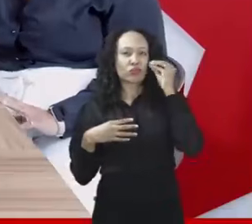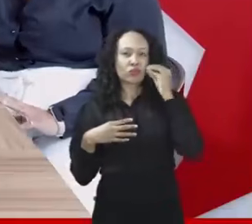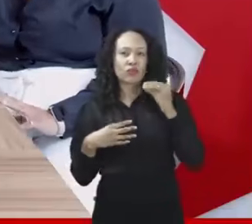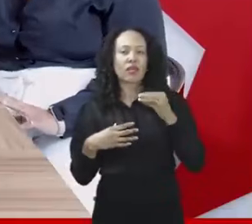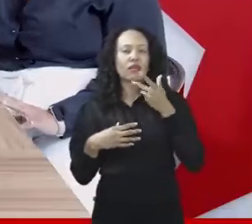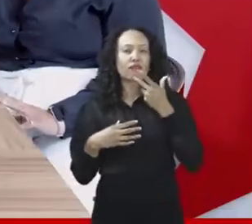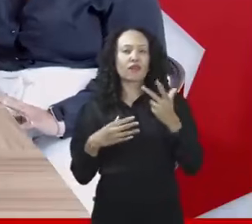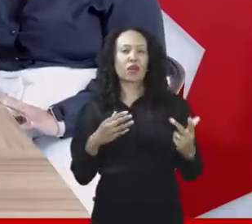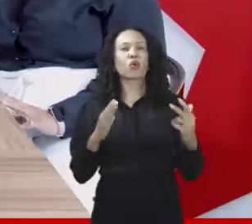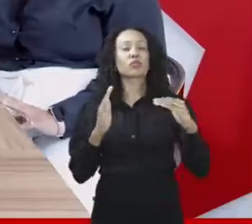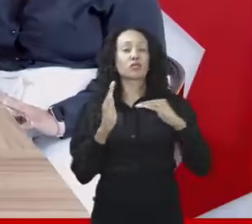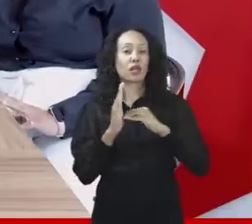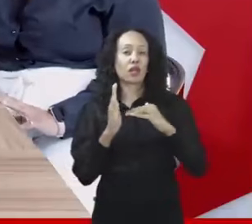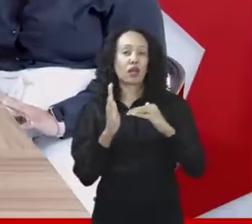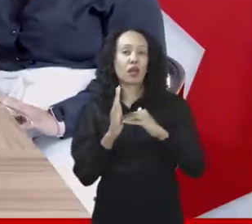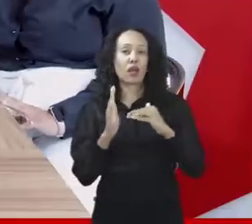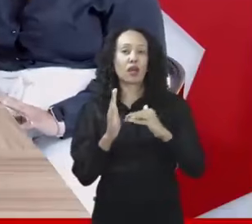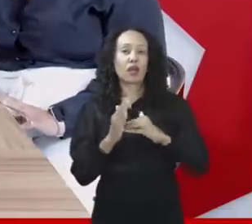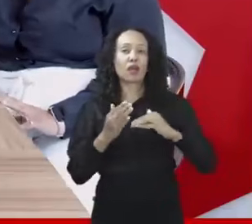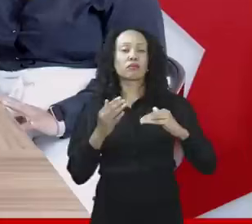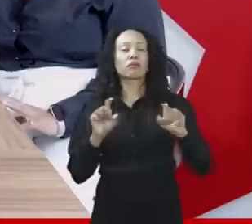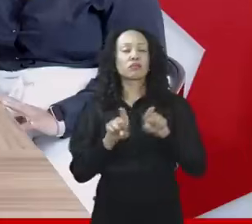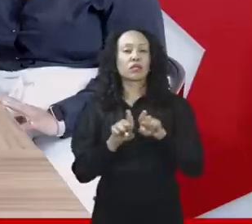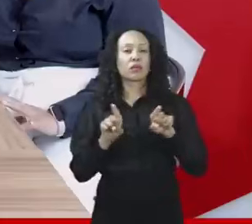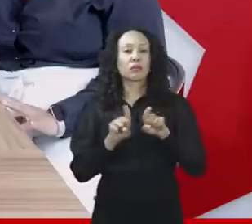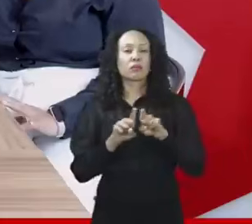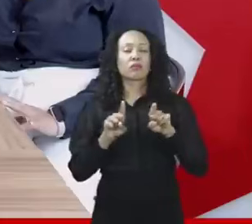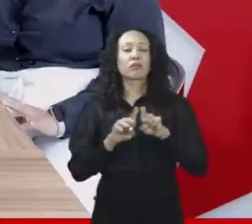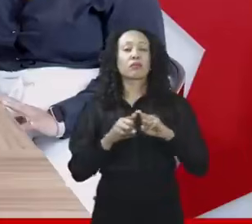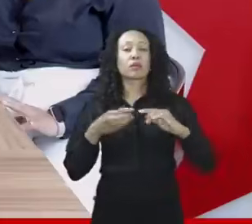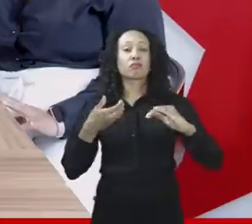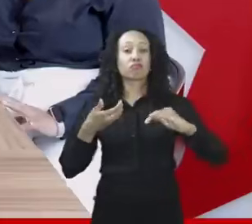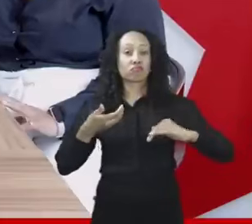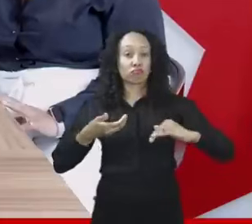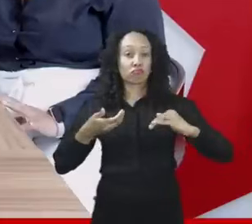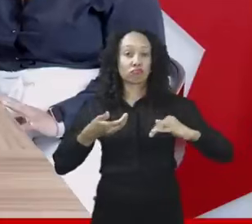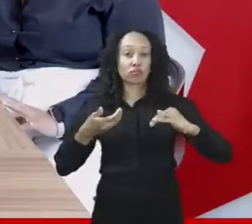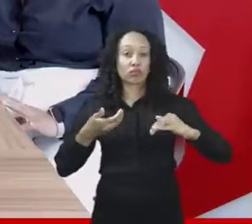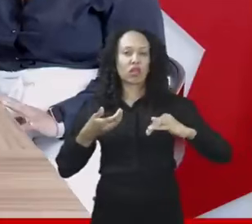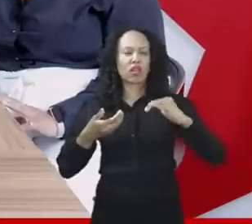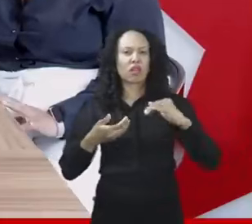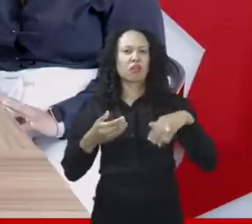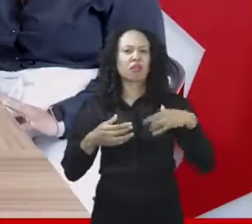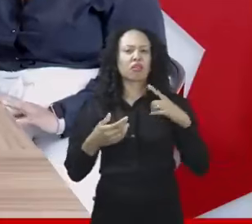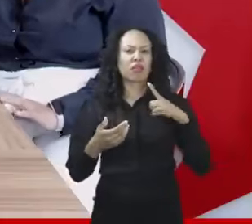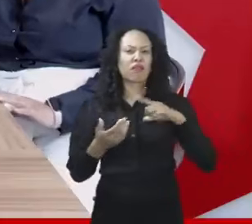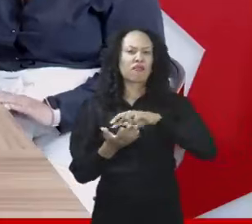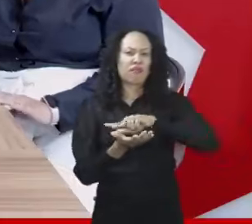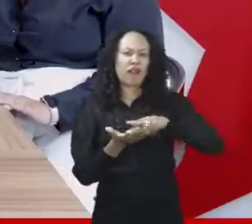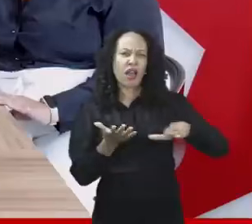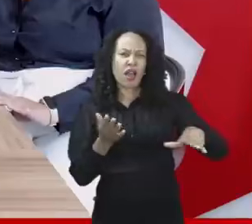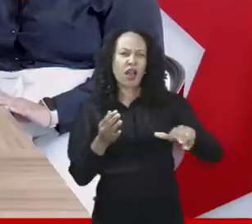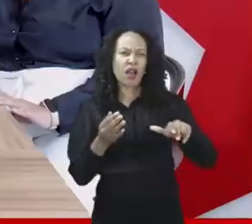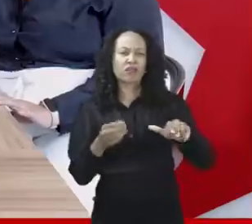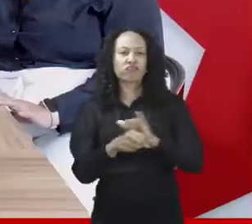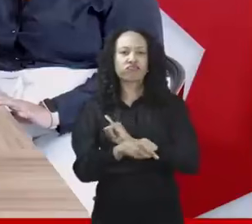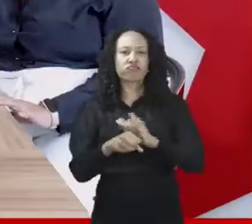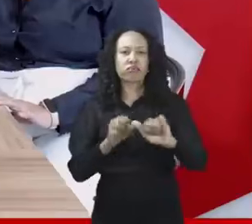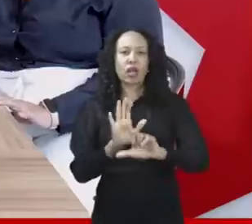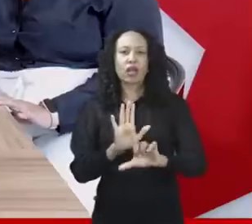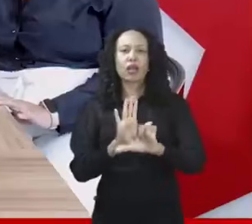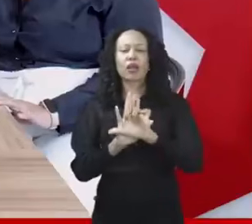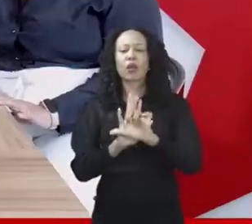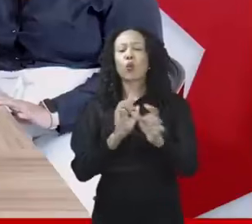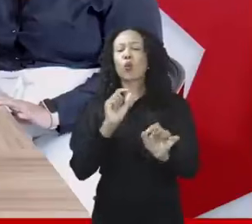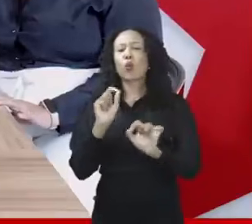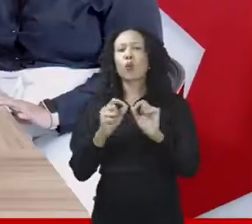Senado, Congresso Nacional. Dentro desses trâmites legais, Cris, o que precisa